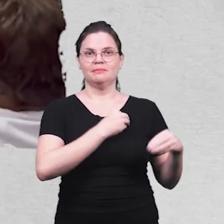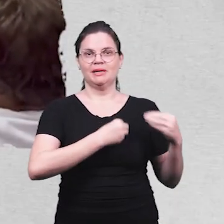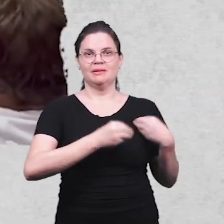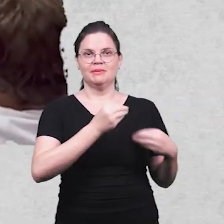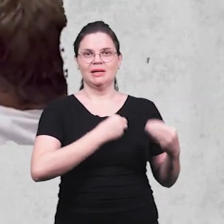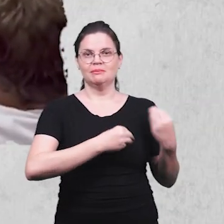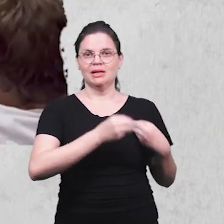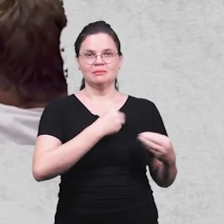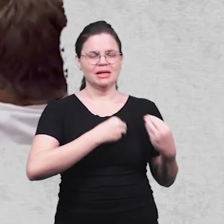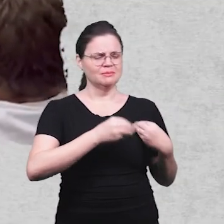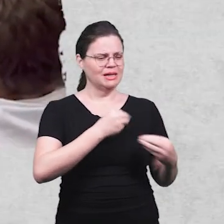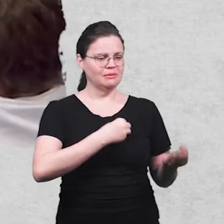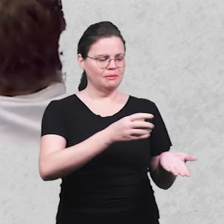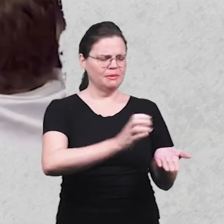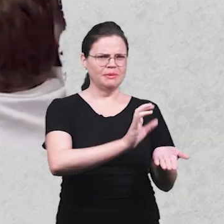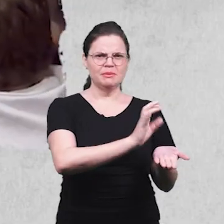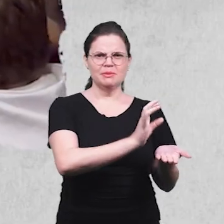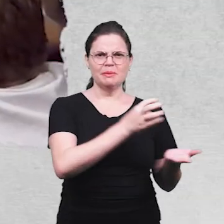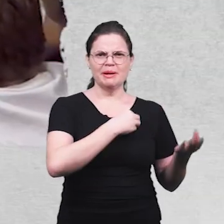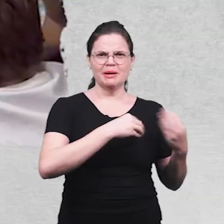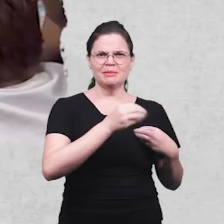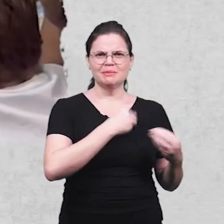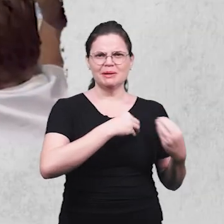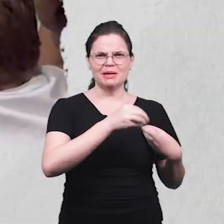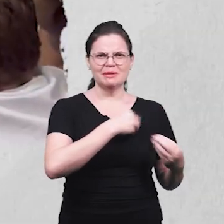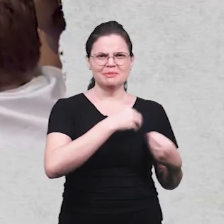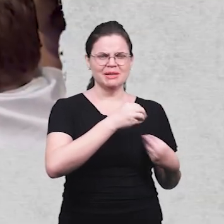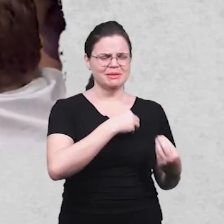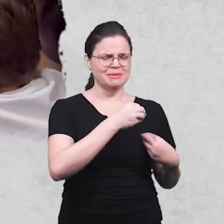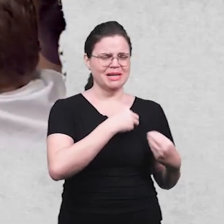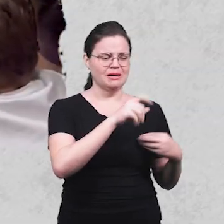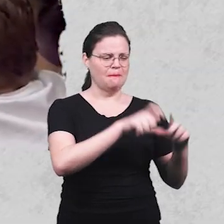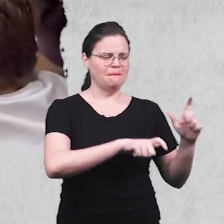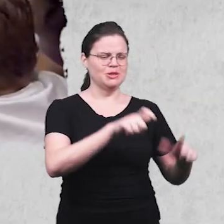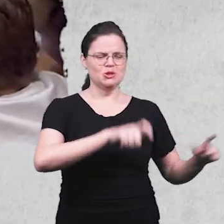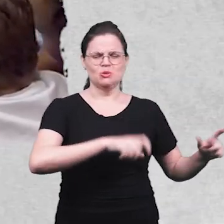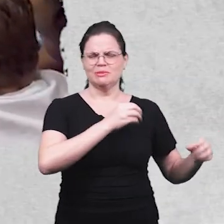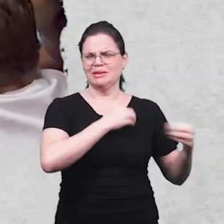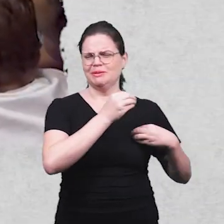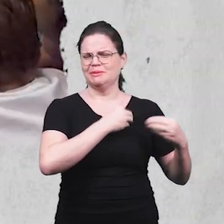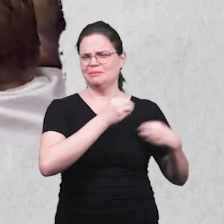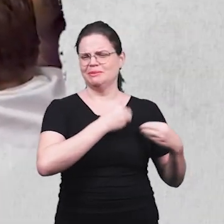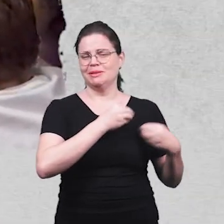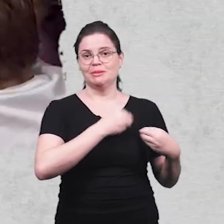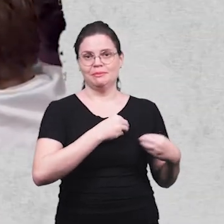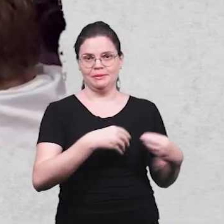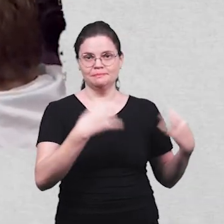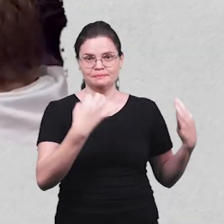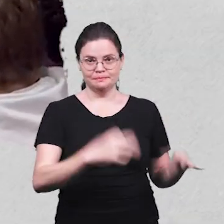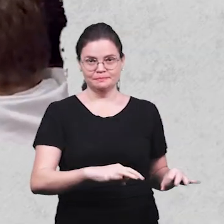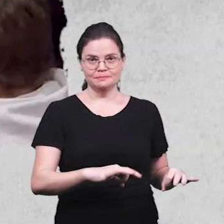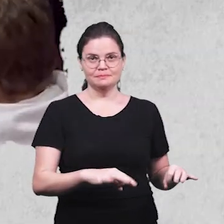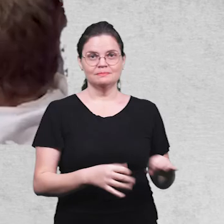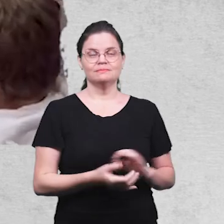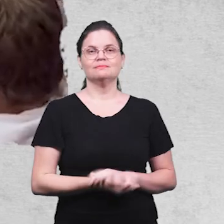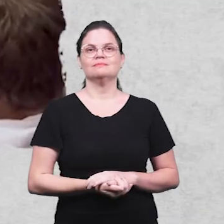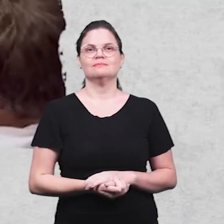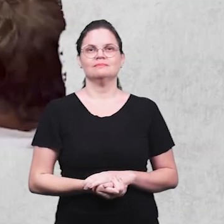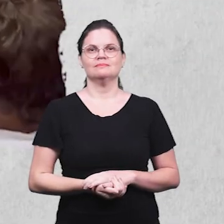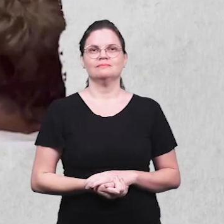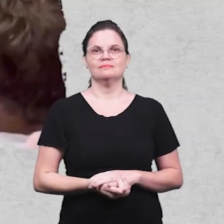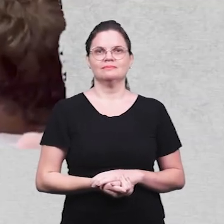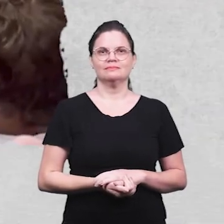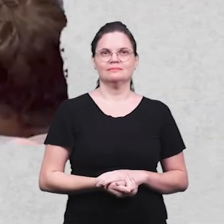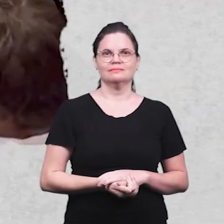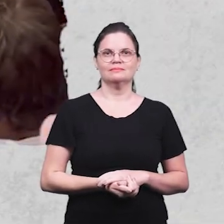de pecado, olha só. Olha. Muito pecado no mundo, né?